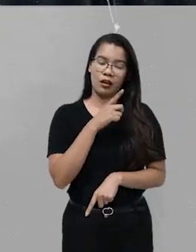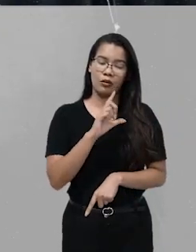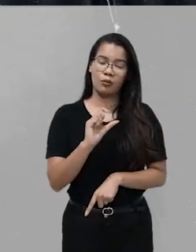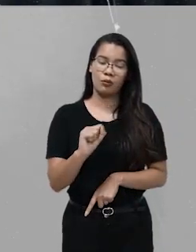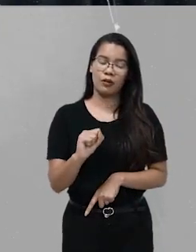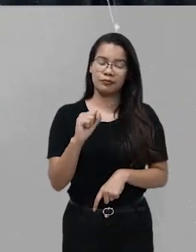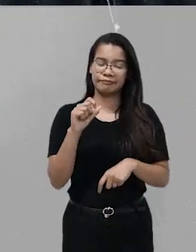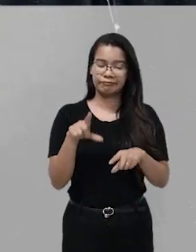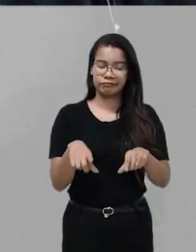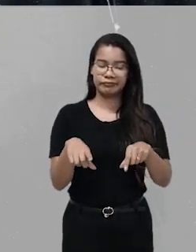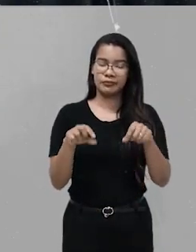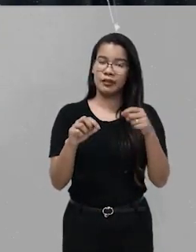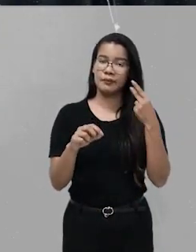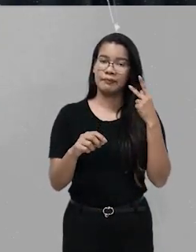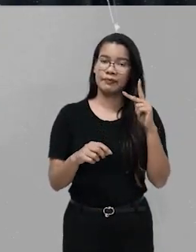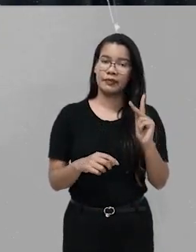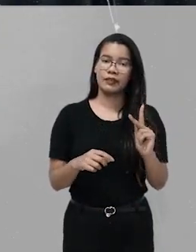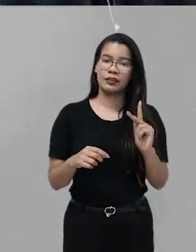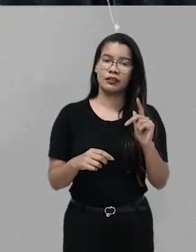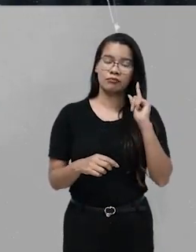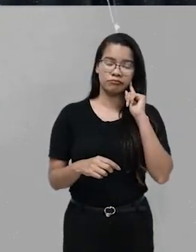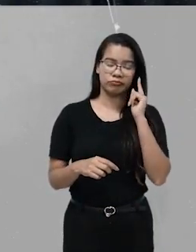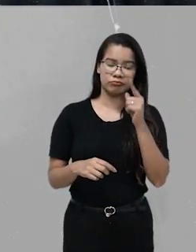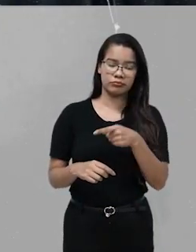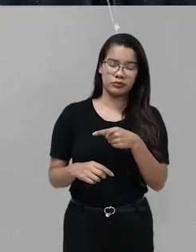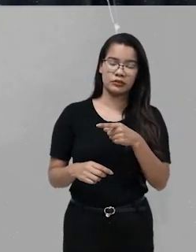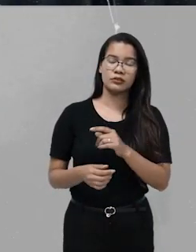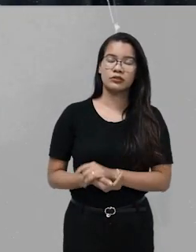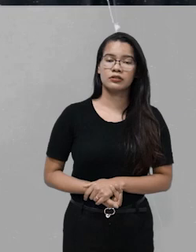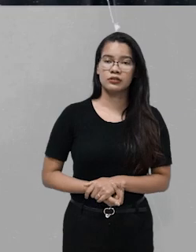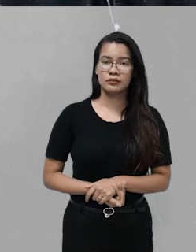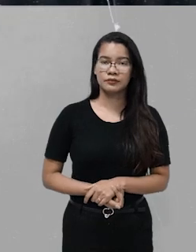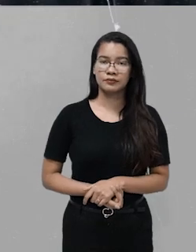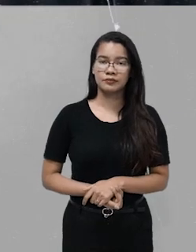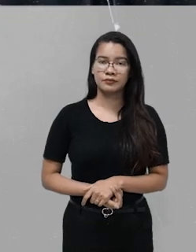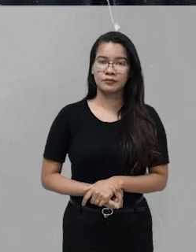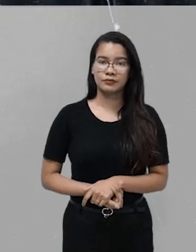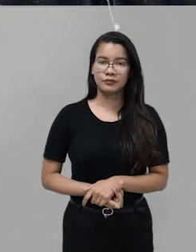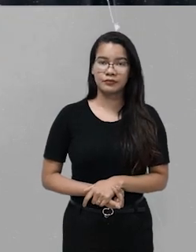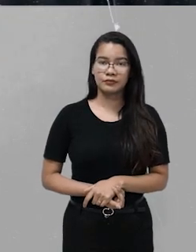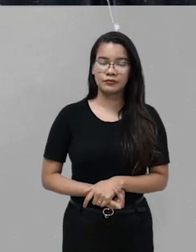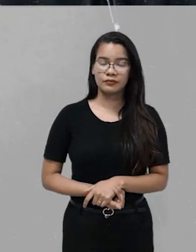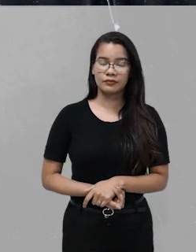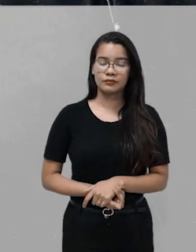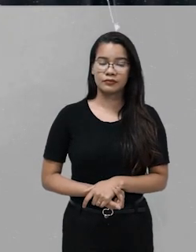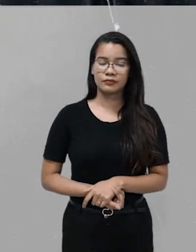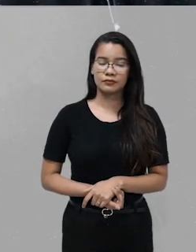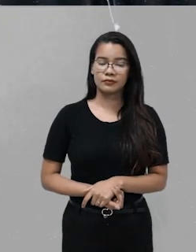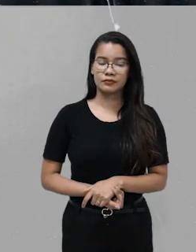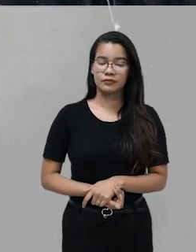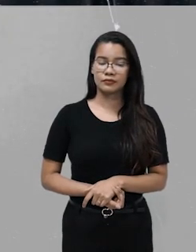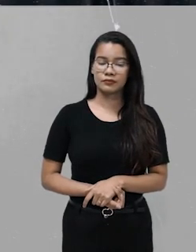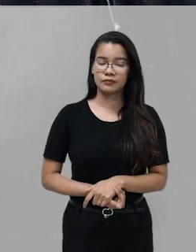específica para os seus comandados. Que mais? Vamos falar.